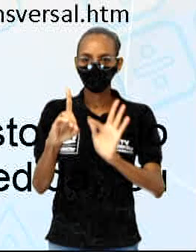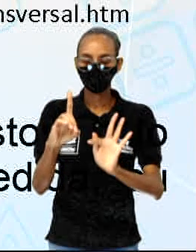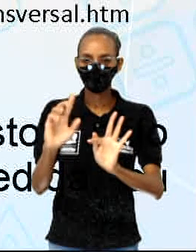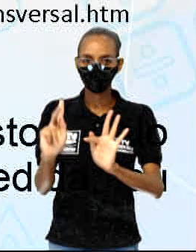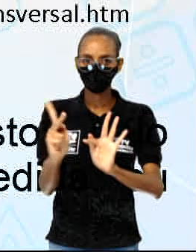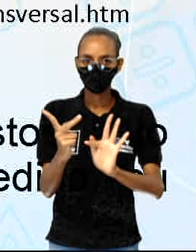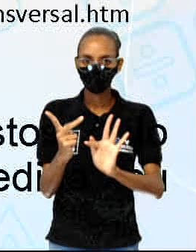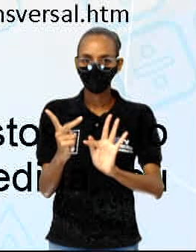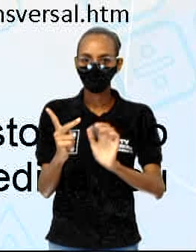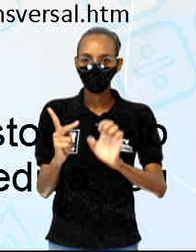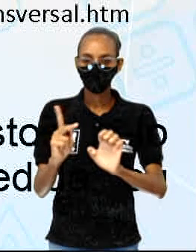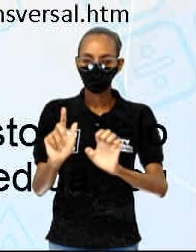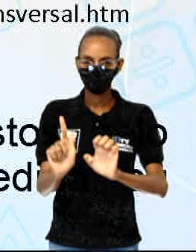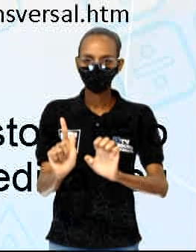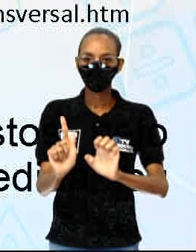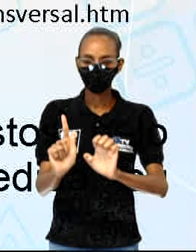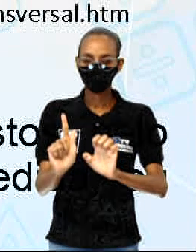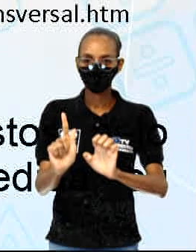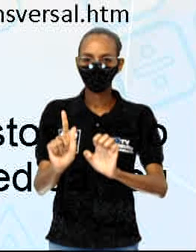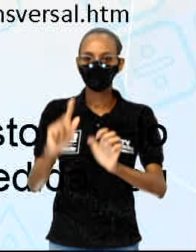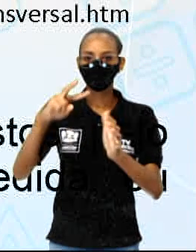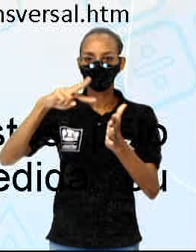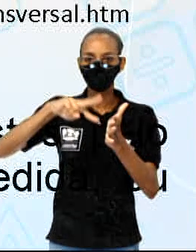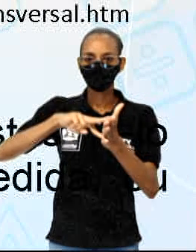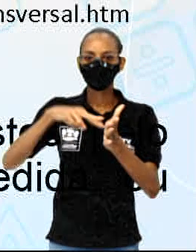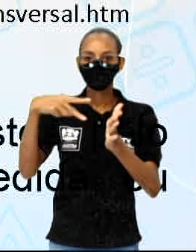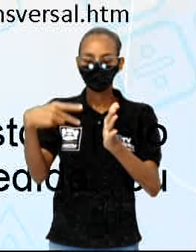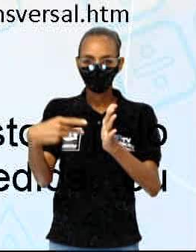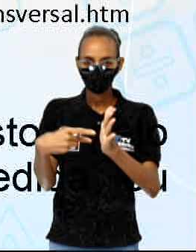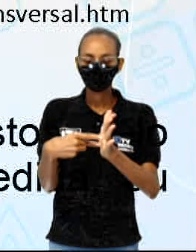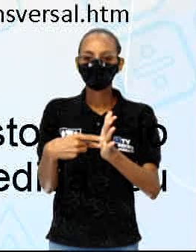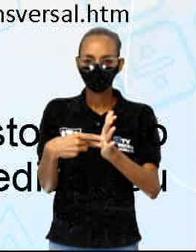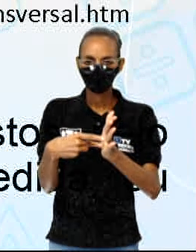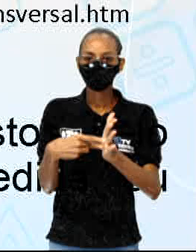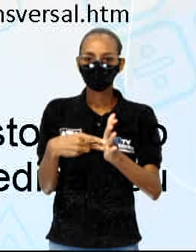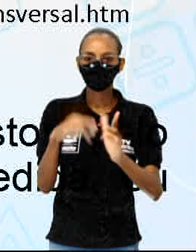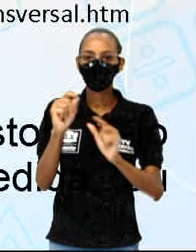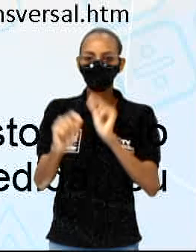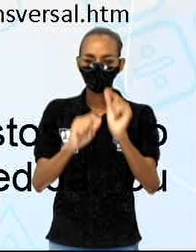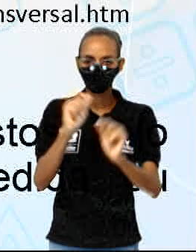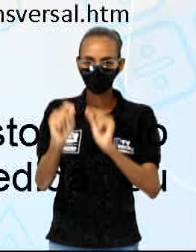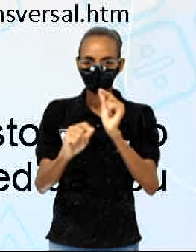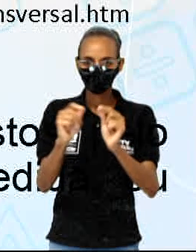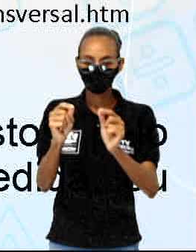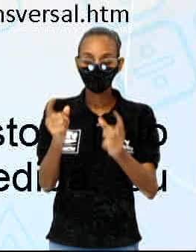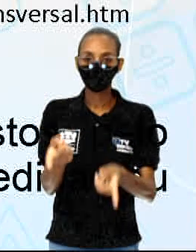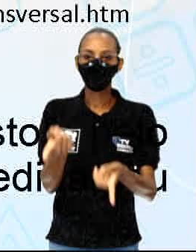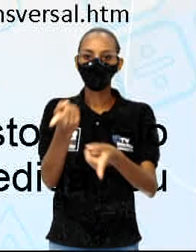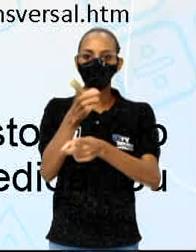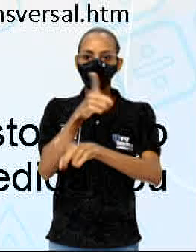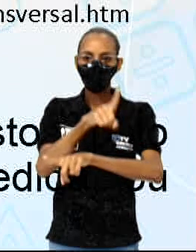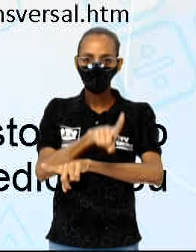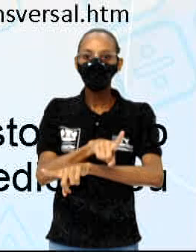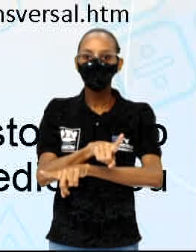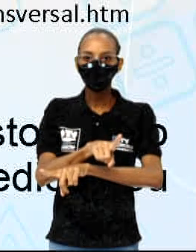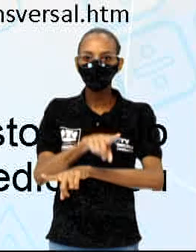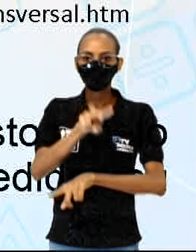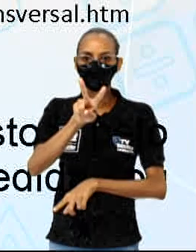H. Quando isso ocorre, galera, show, a gente diz que esses ângulos eles são opostos pelo